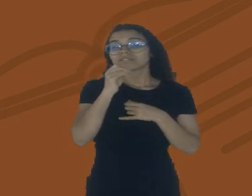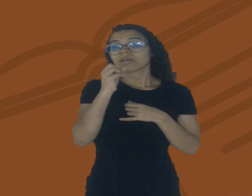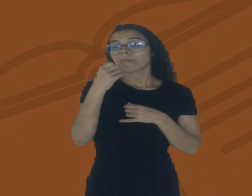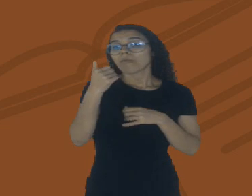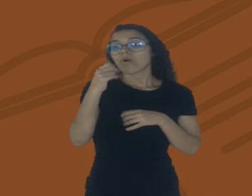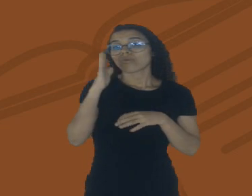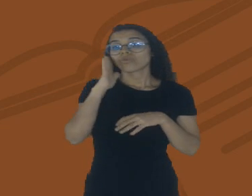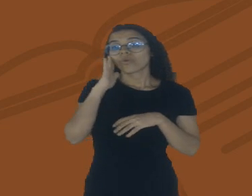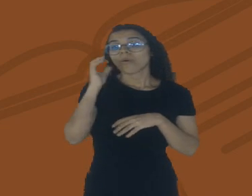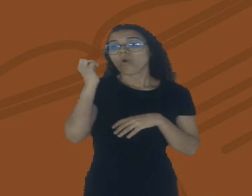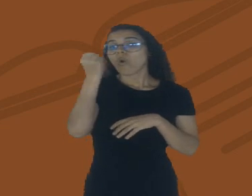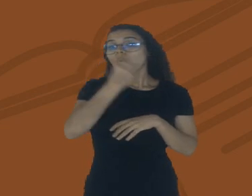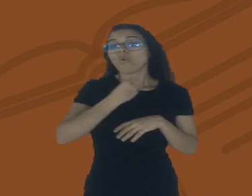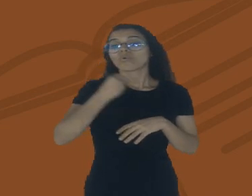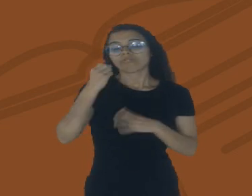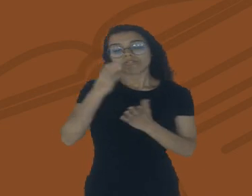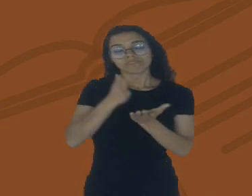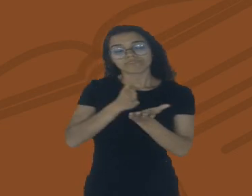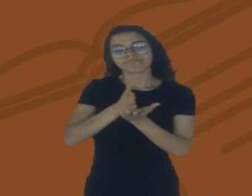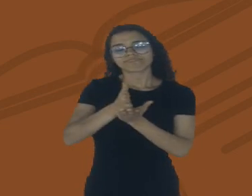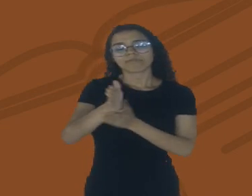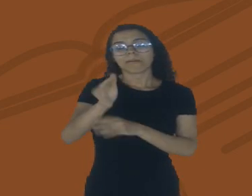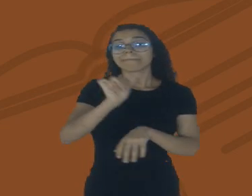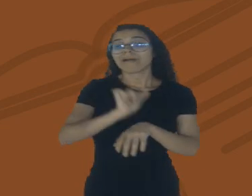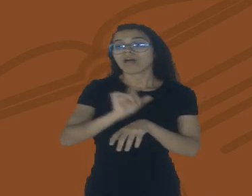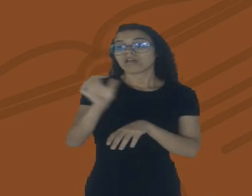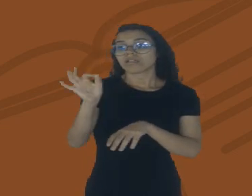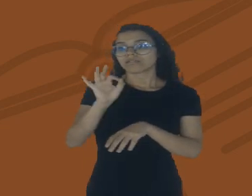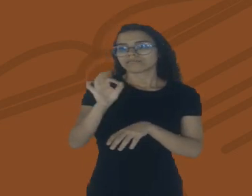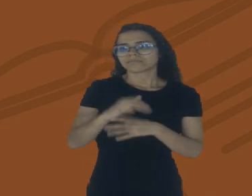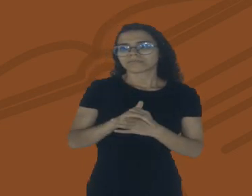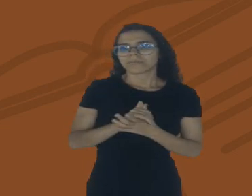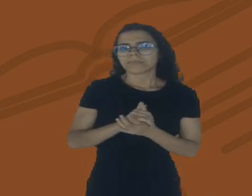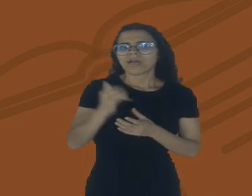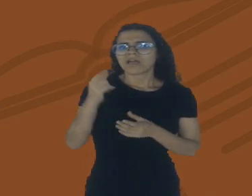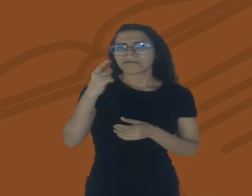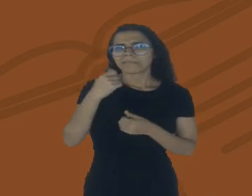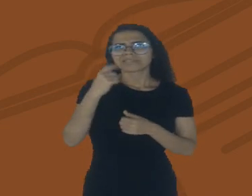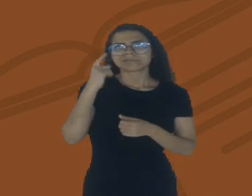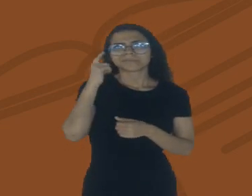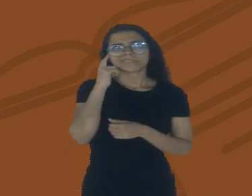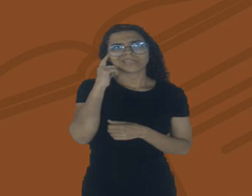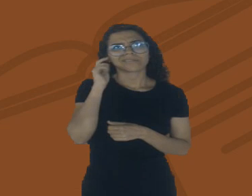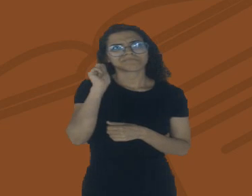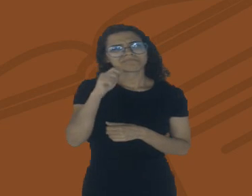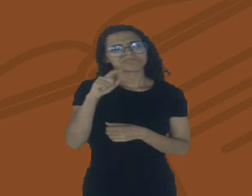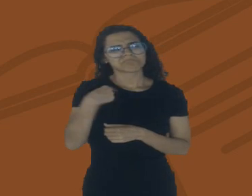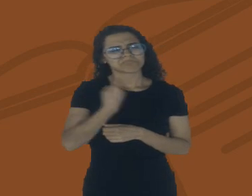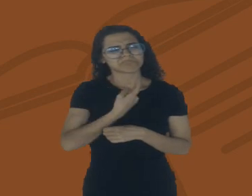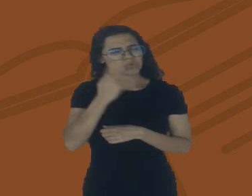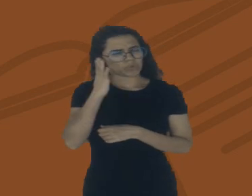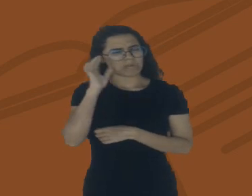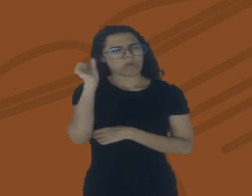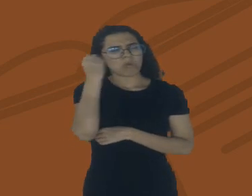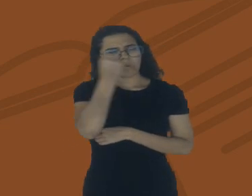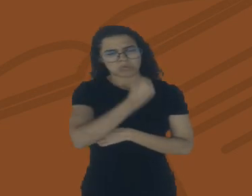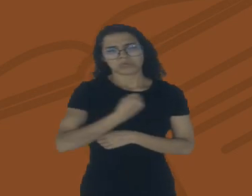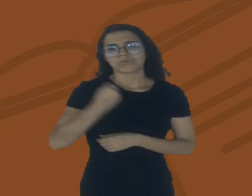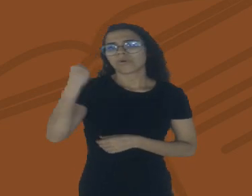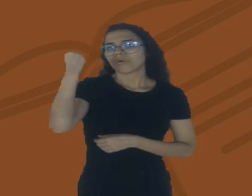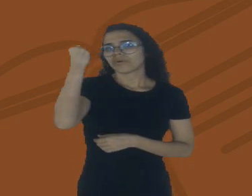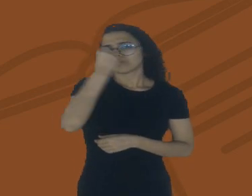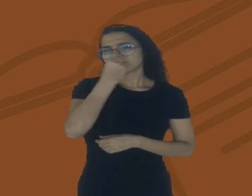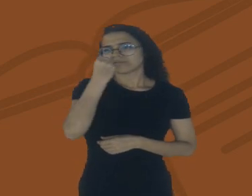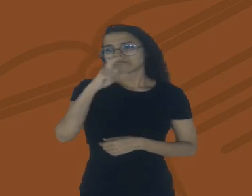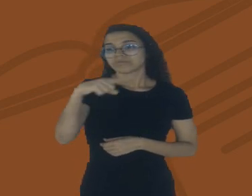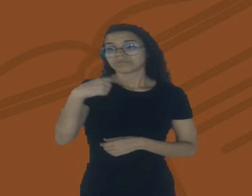sem interrupções. Então vejam, será que a gente realmente está dormindo 8 horas por dia? Será que a gente realmente não está